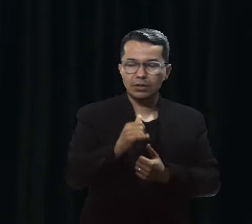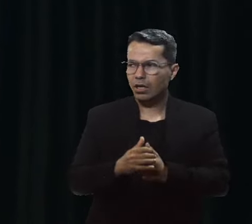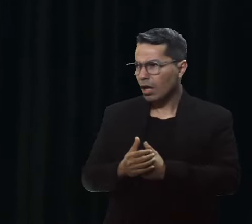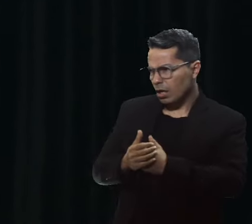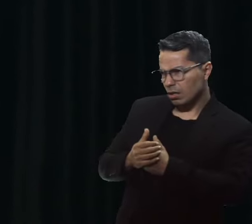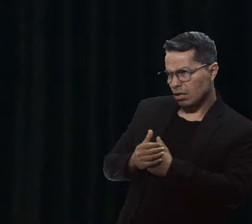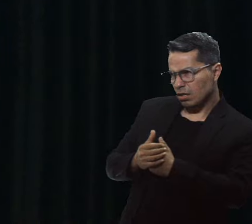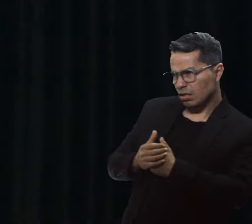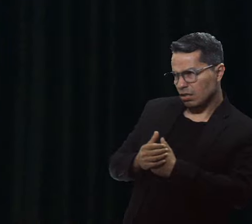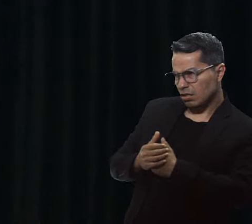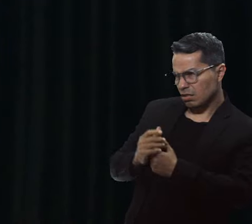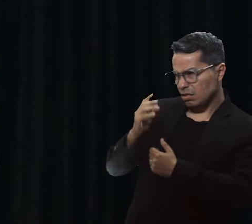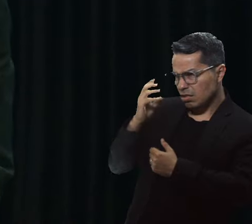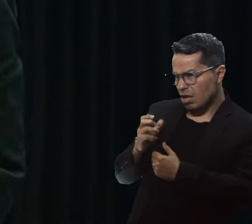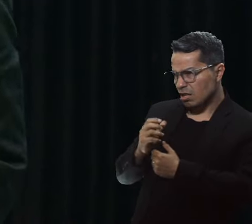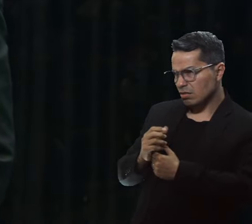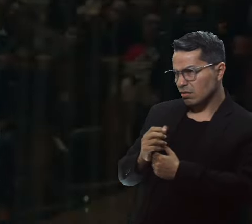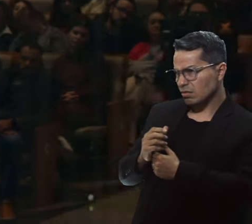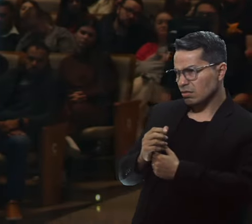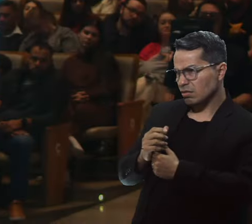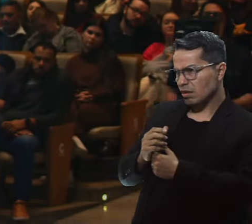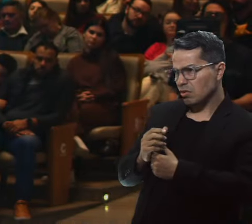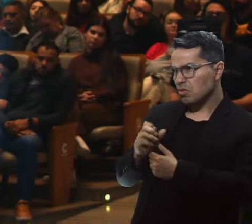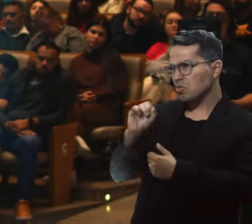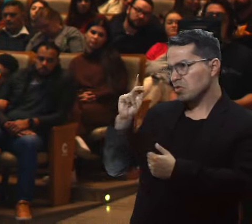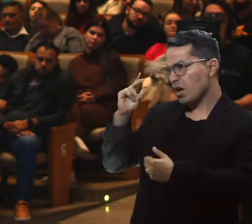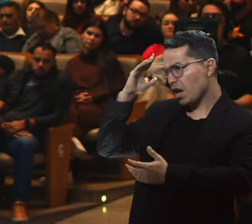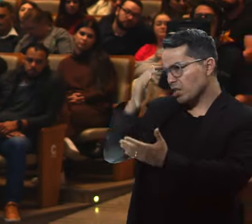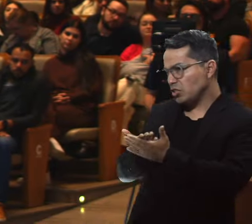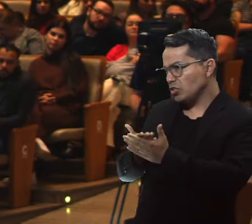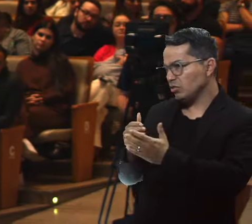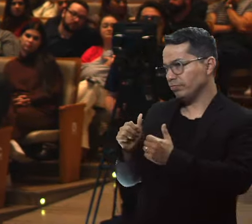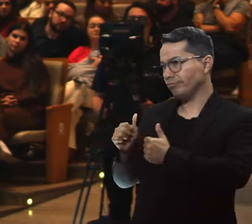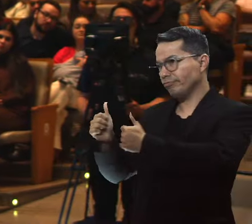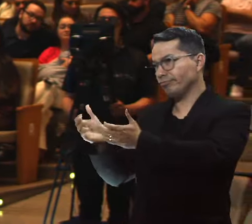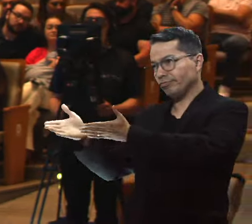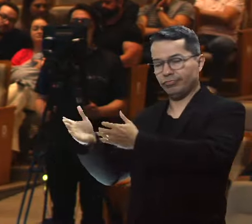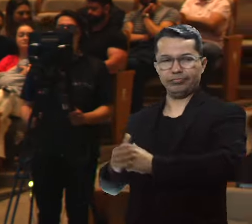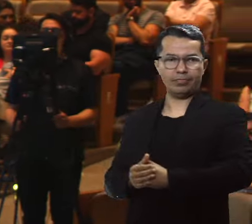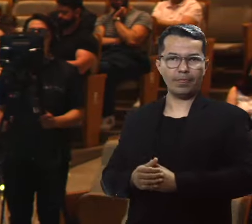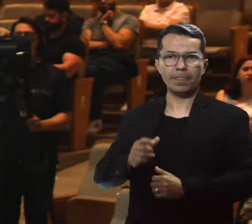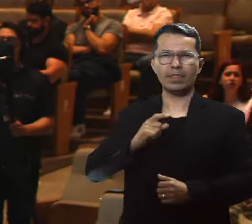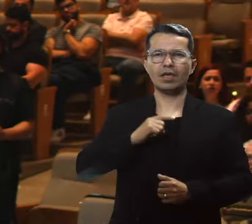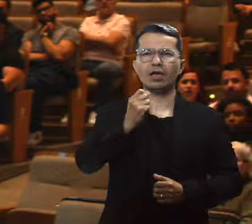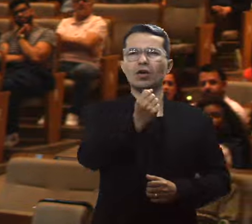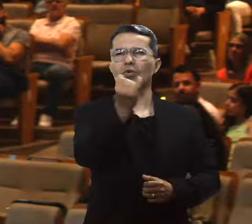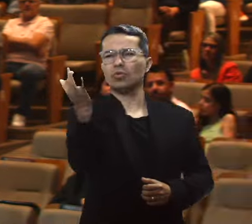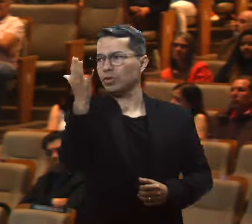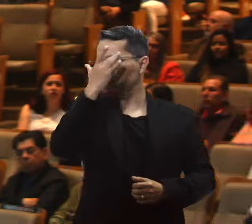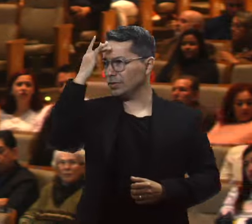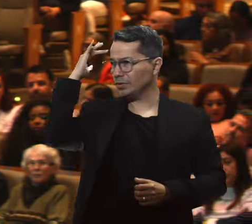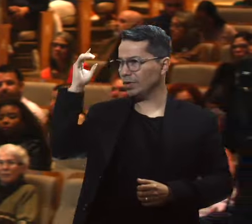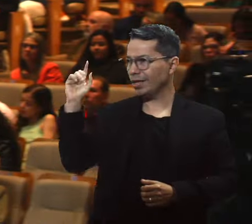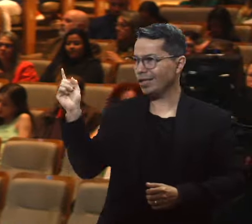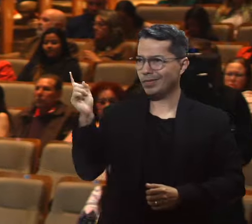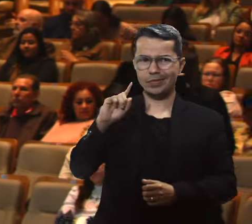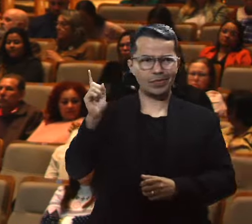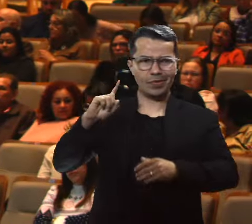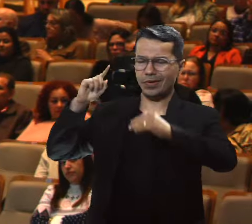profeta. Tem muita gente que não está obedecendo a Deus hoje em dia porque está acreditando em